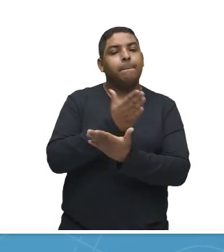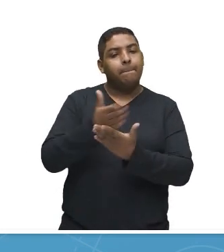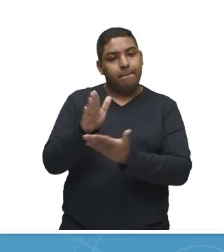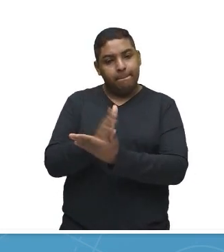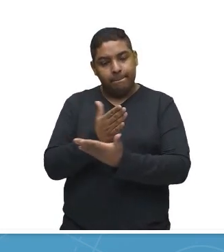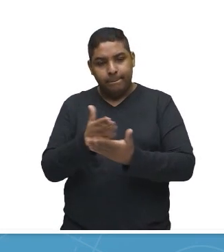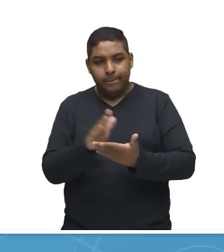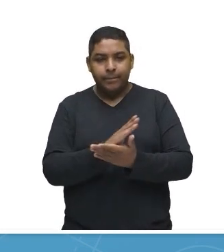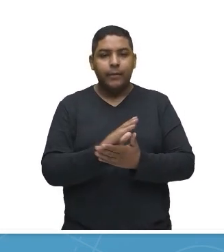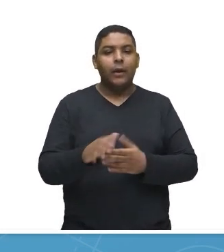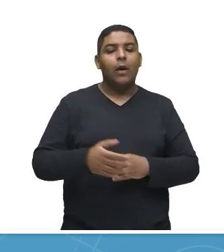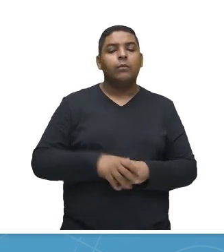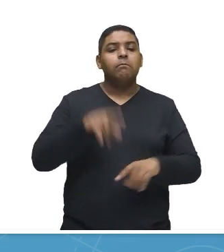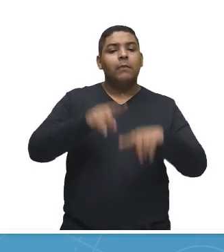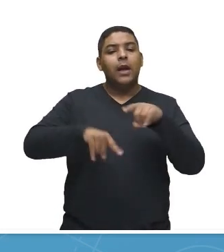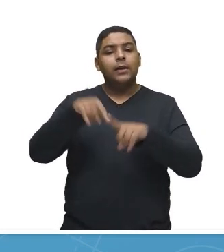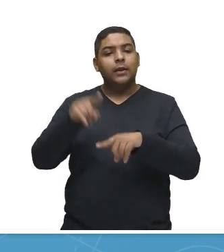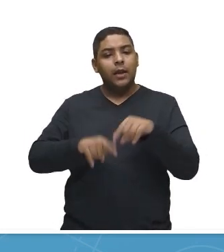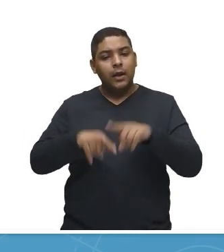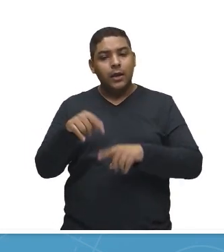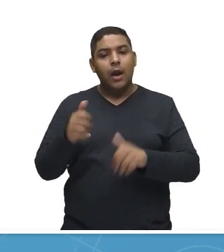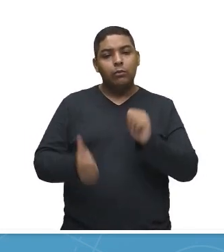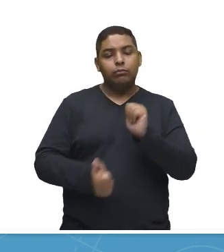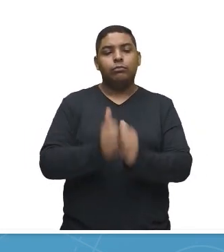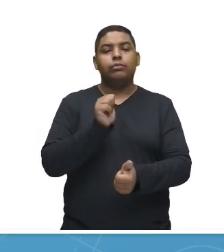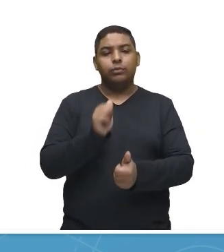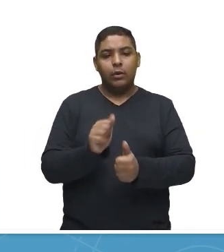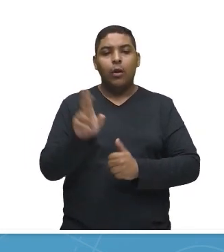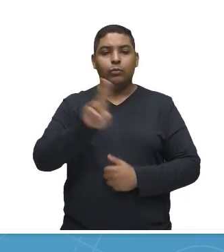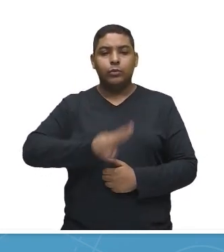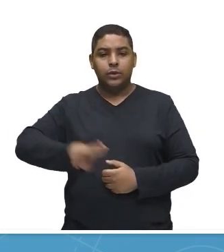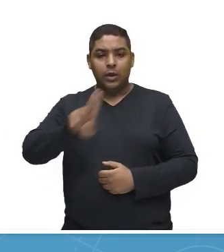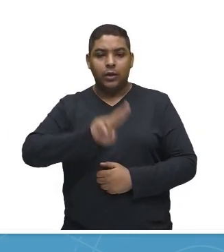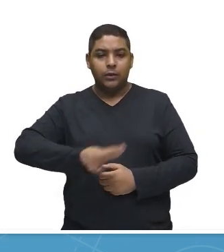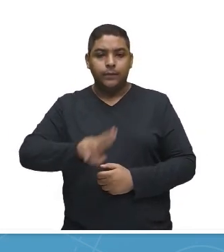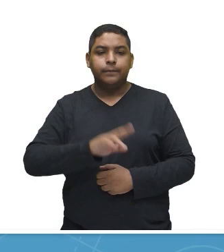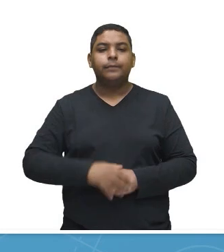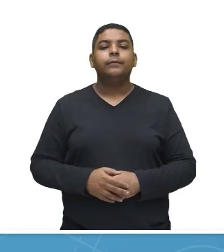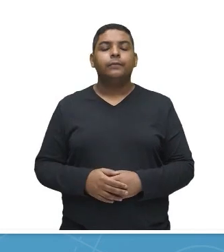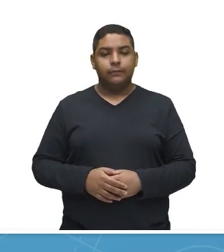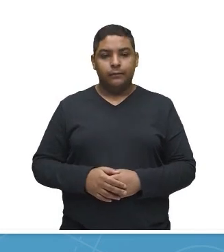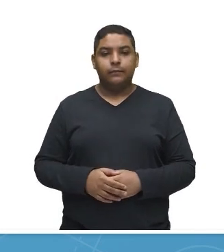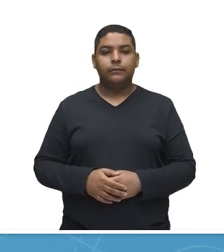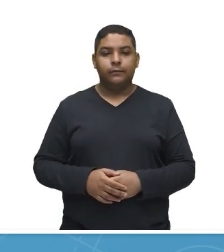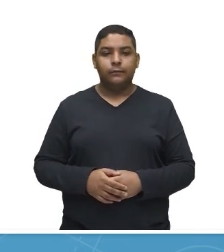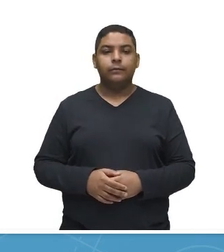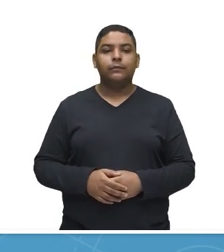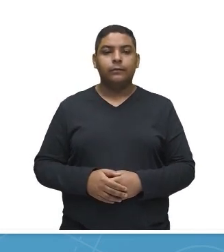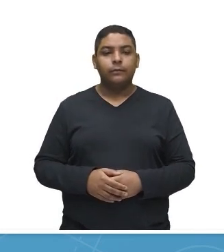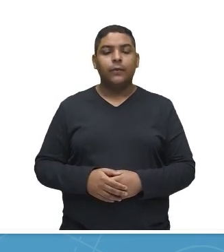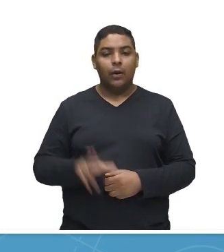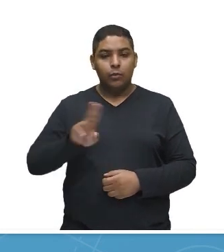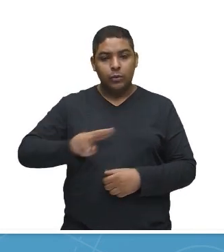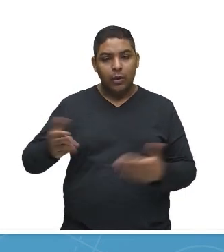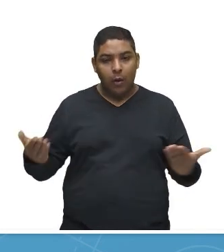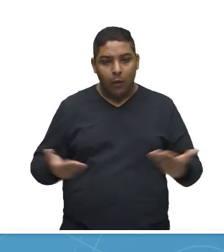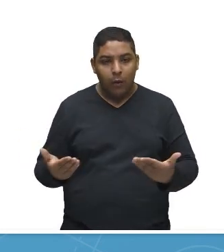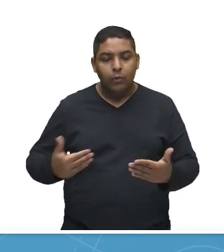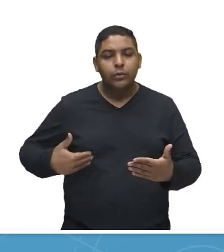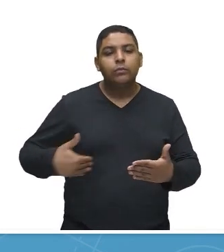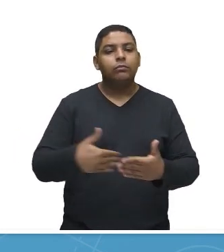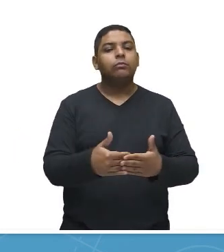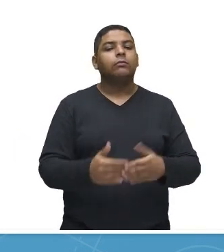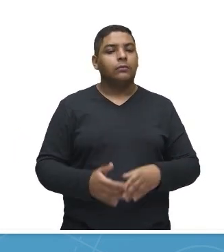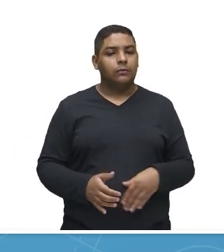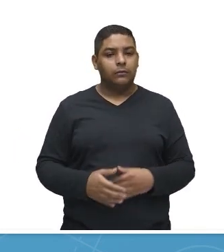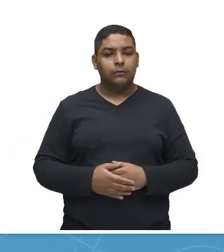de luta, tá? Que são utilizados pelos indígenas até hoje. O primeiro que